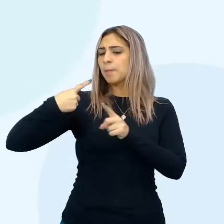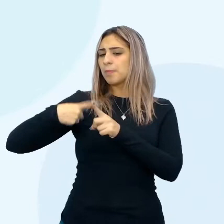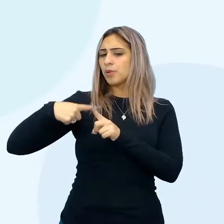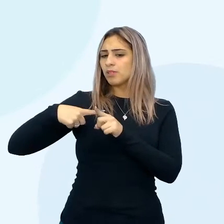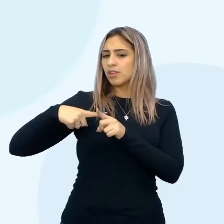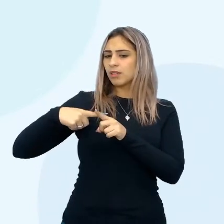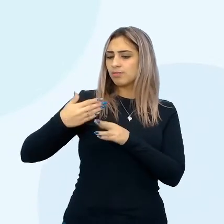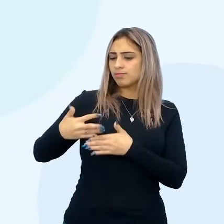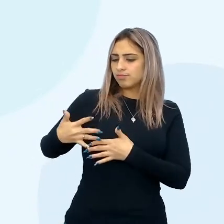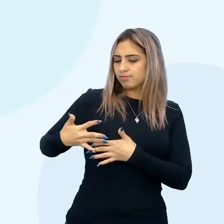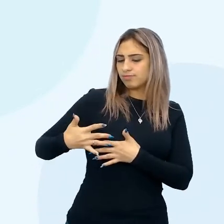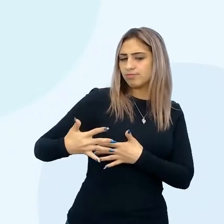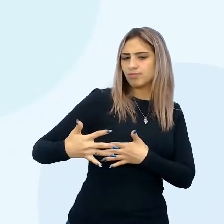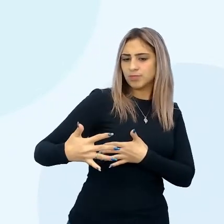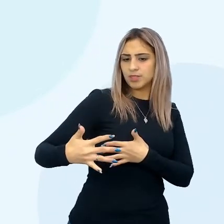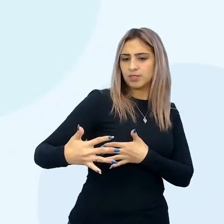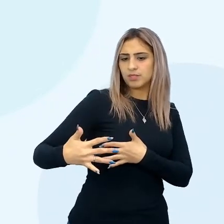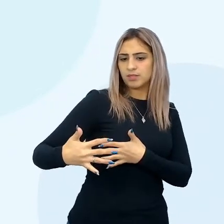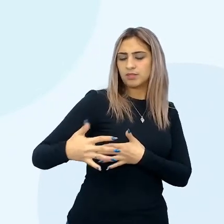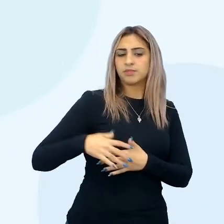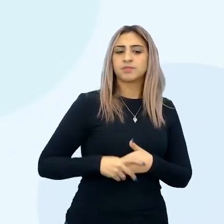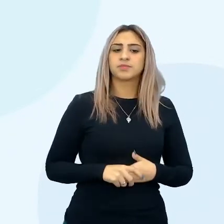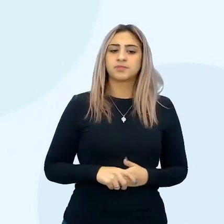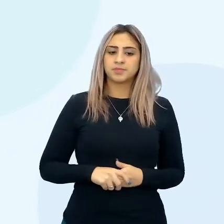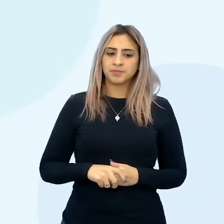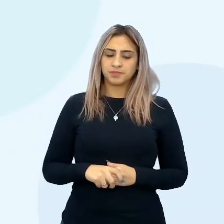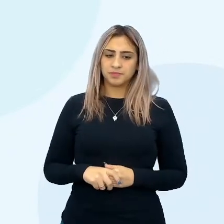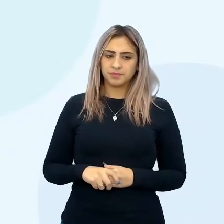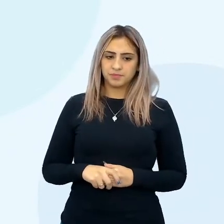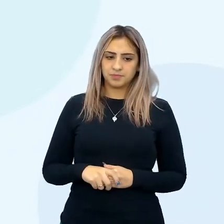longo desta... Pode voltar pra gente, por favor? Valeu? É isso aí.